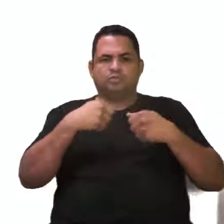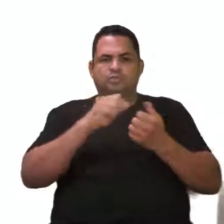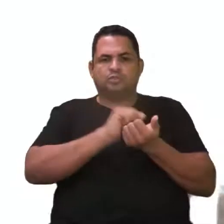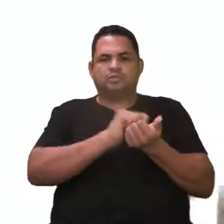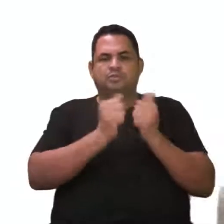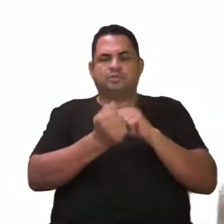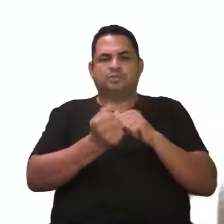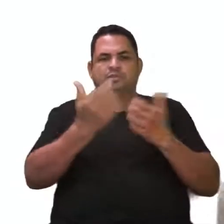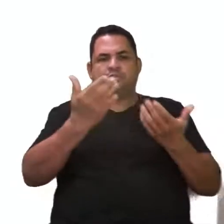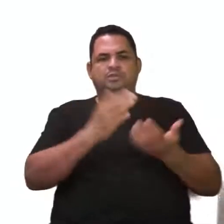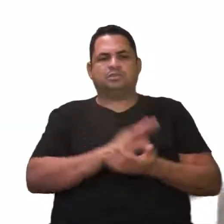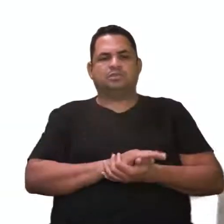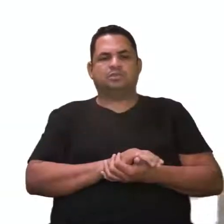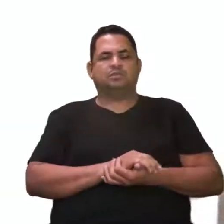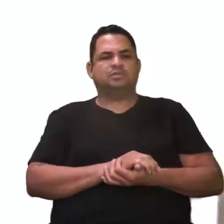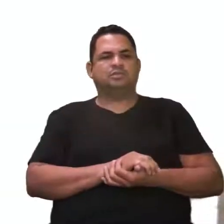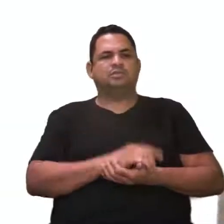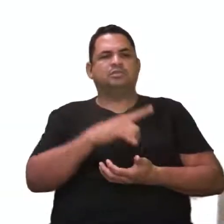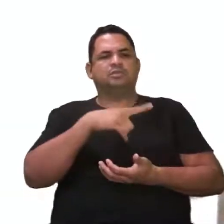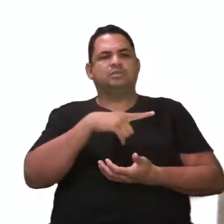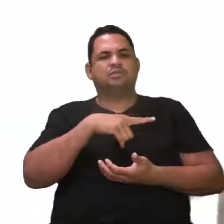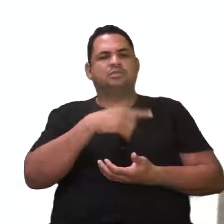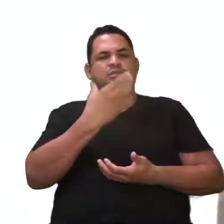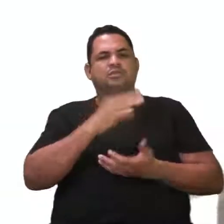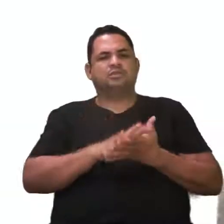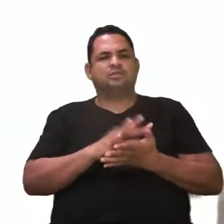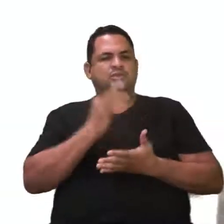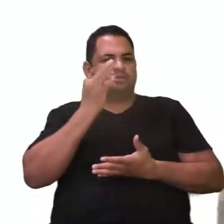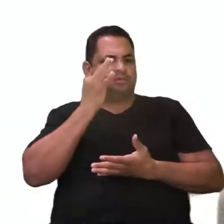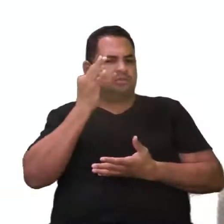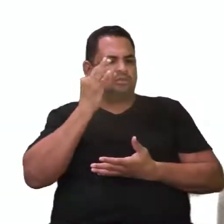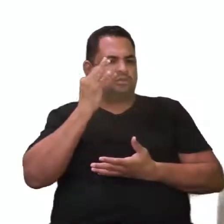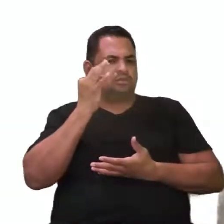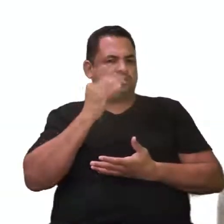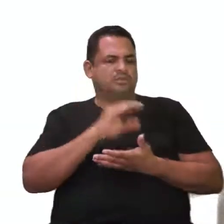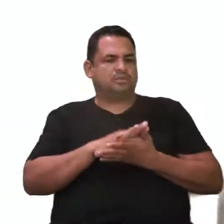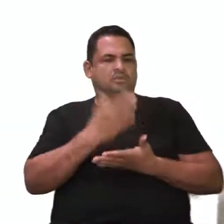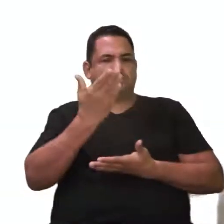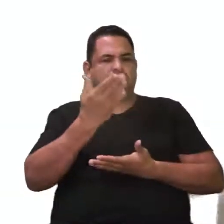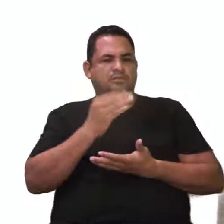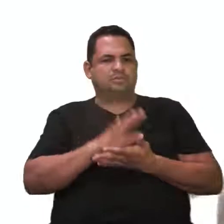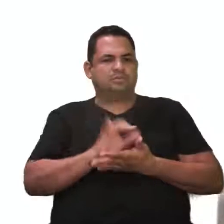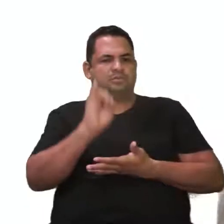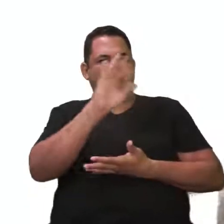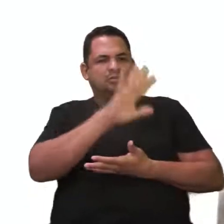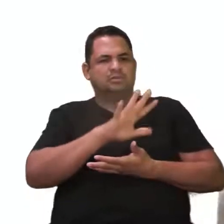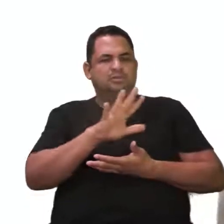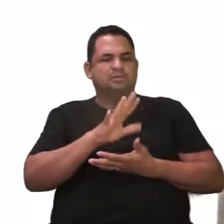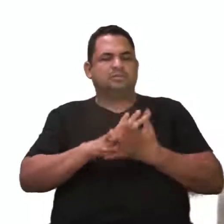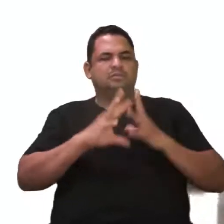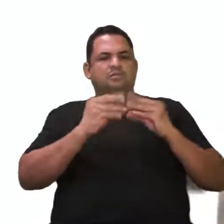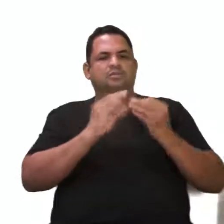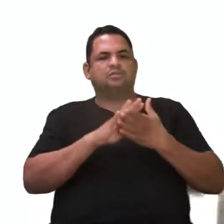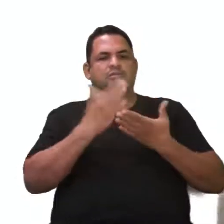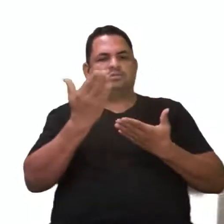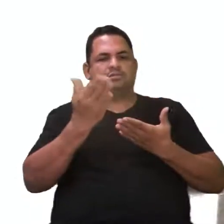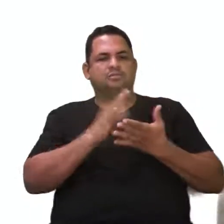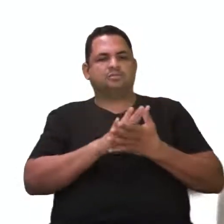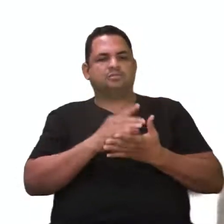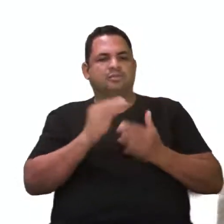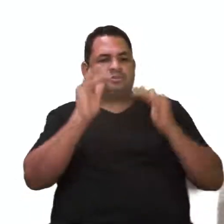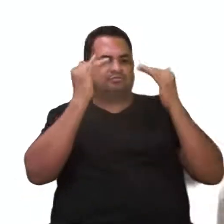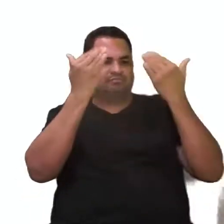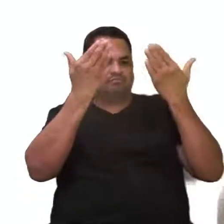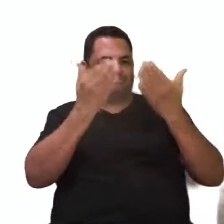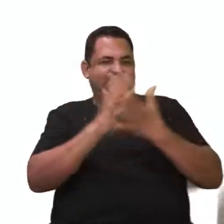lá. Assim como esses gatinhos, eu sou gaiata, né? Botei essa imagem aí para vocês, assim como eles, vocês estão vendo que todos eles estão muito